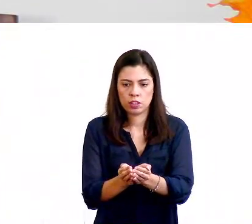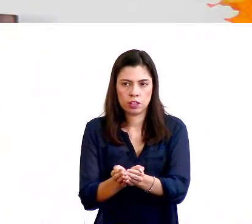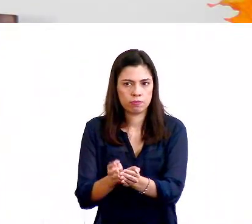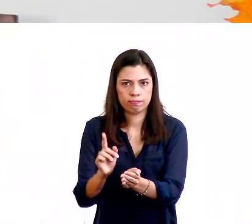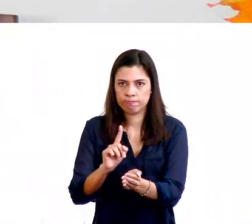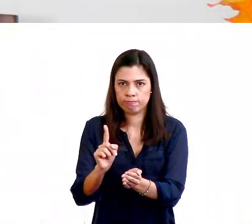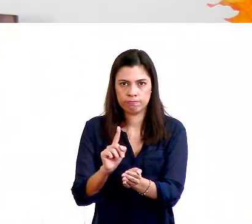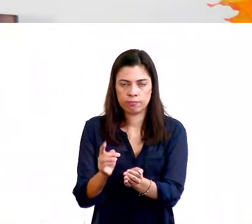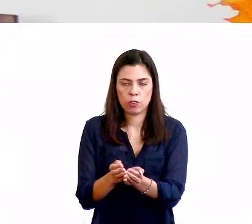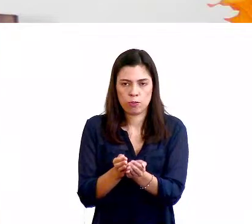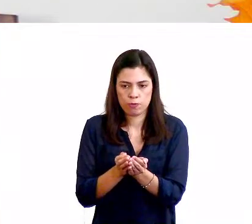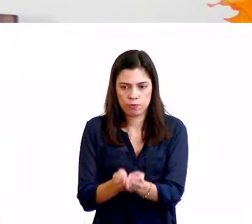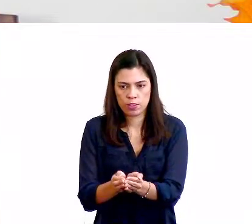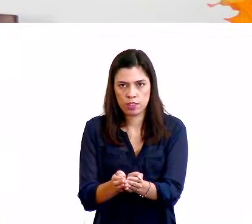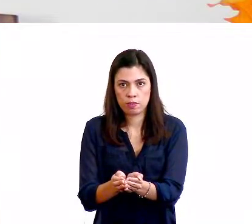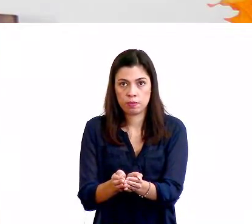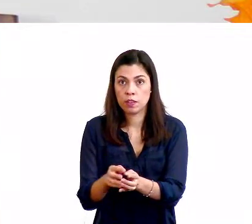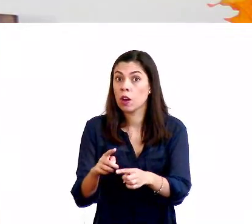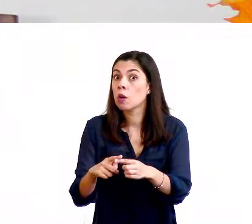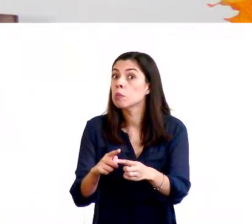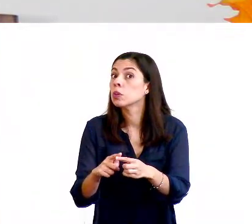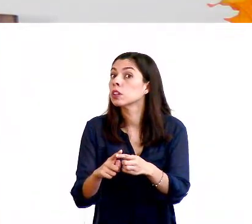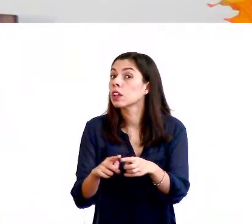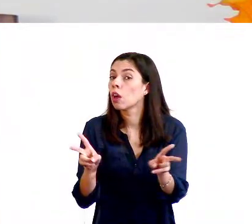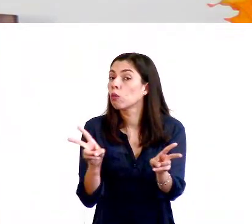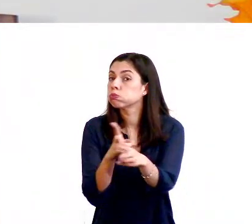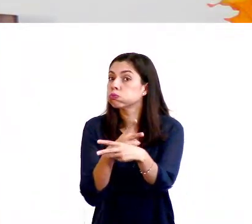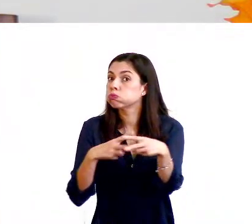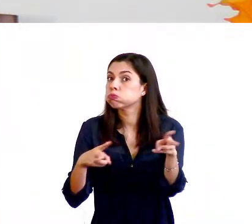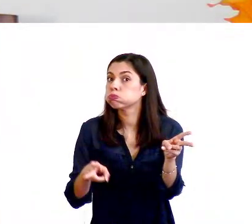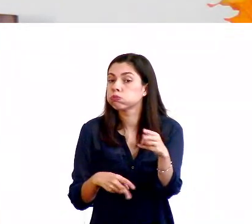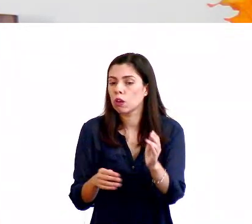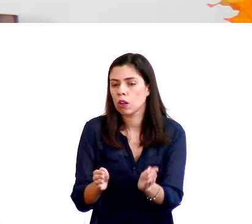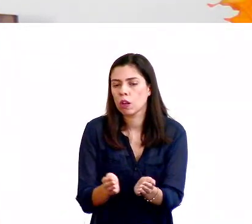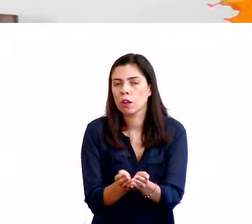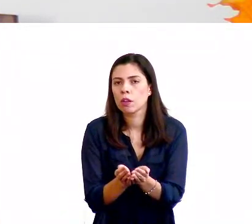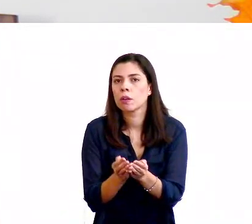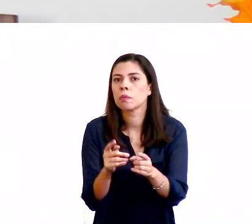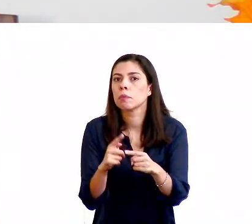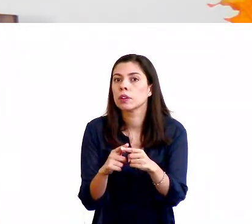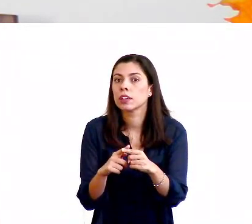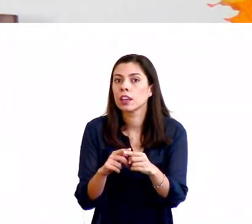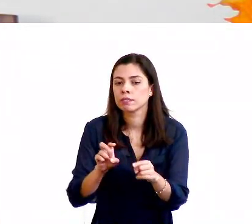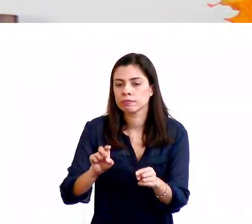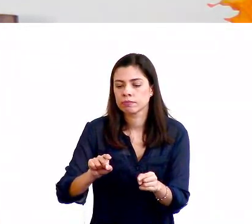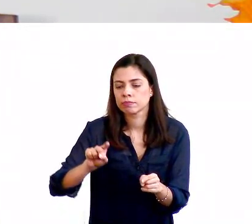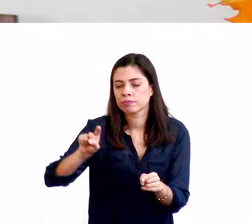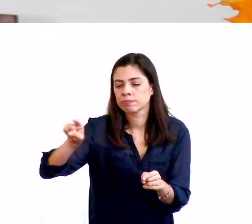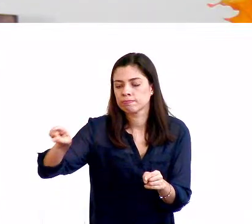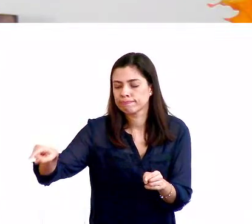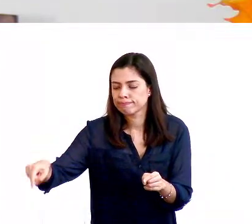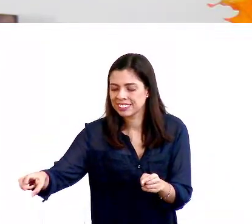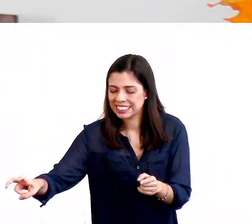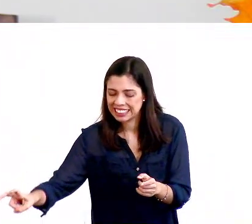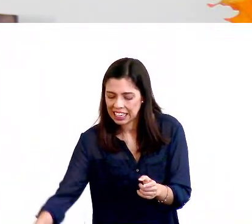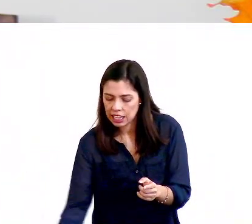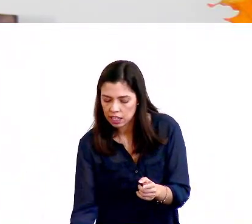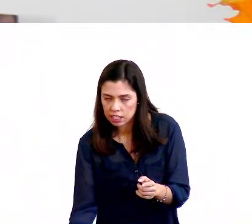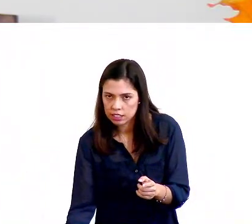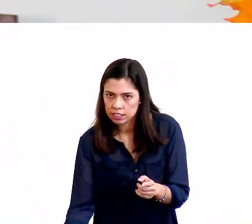E por que é que ele não vai embora? Por que é que os ventos não o levam embora? Por que é que as ondas não o levam embora? Que tem uma coisa invisível.